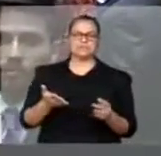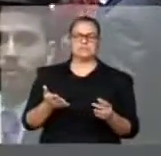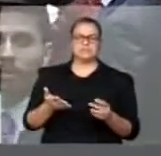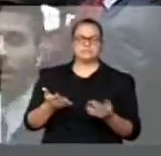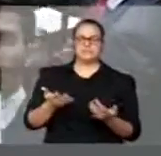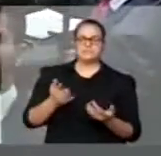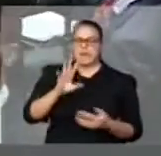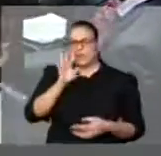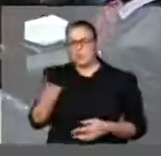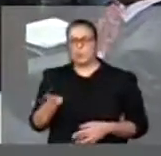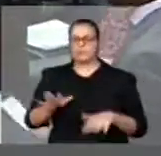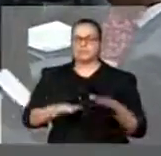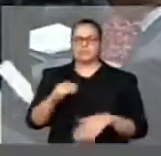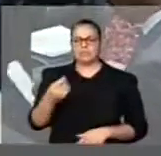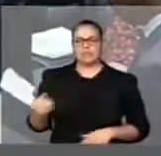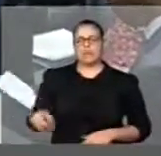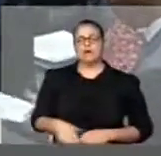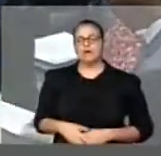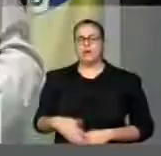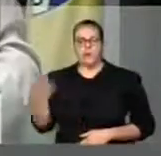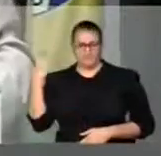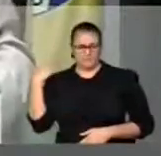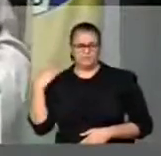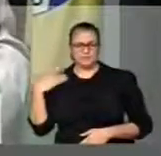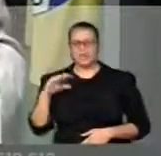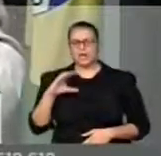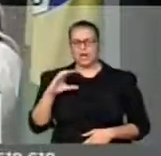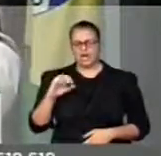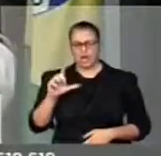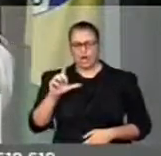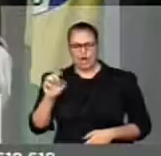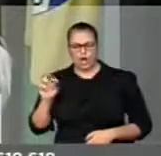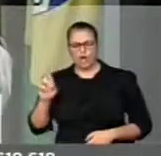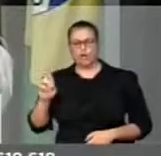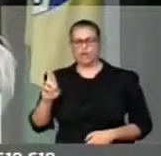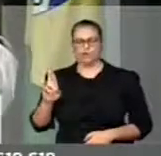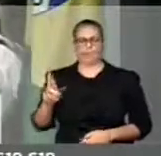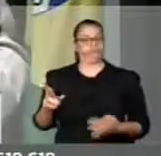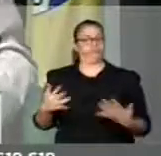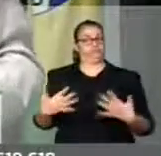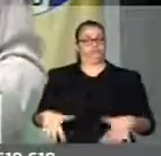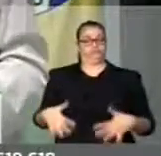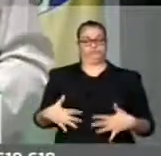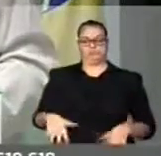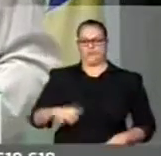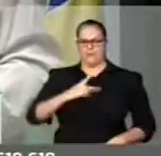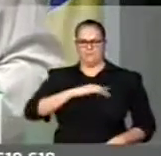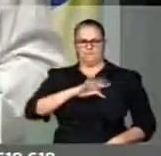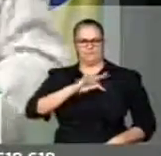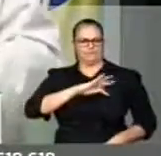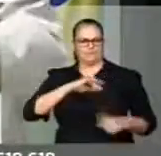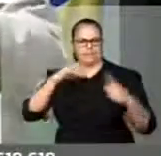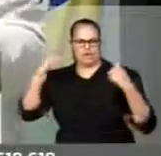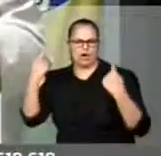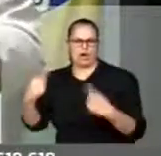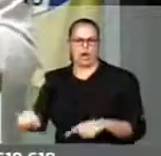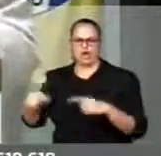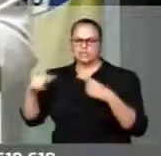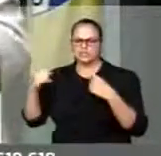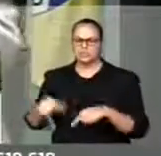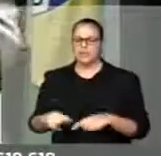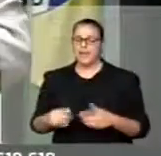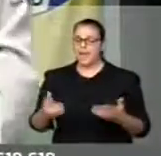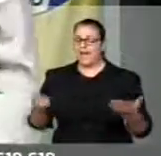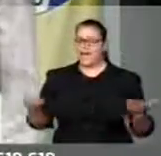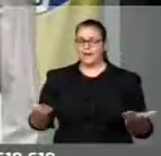No episódio Collor, combatiu aqui com veemência a corrupção. Hoje se defende